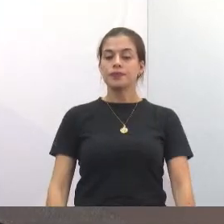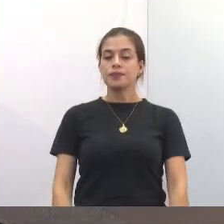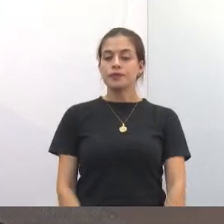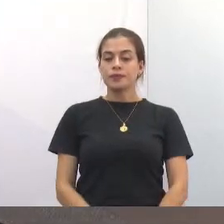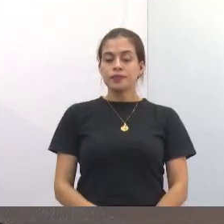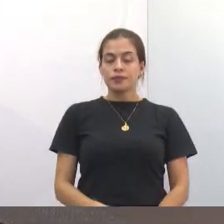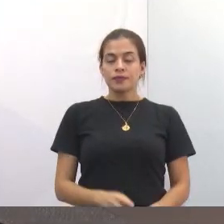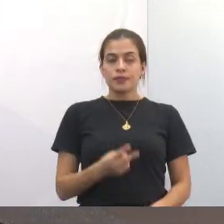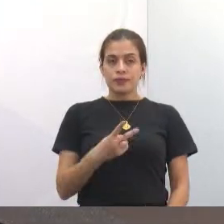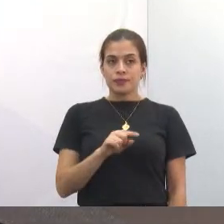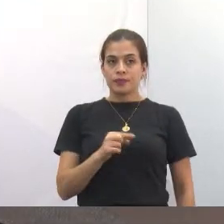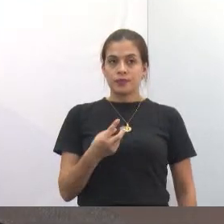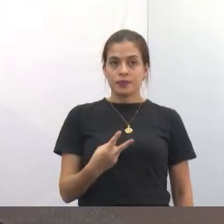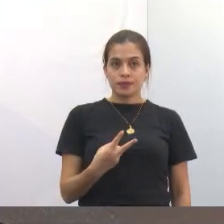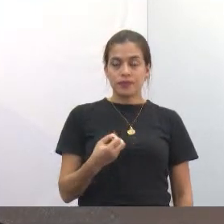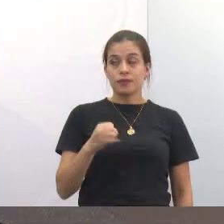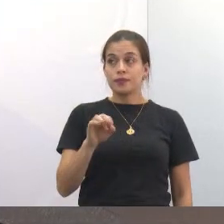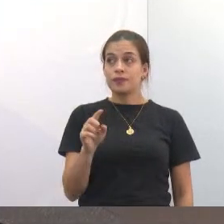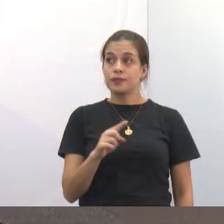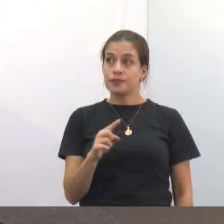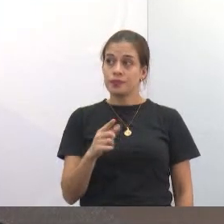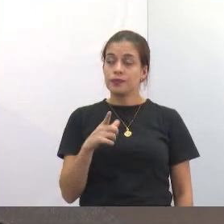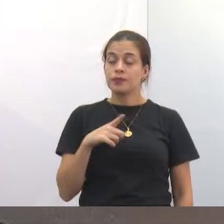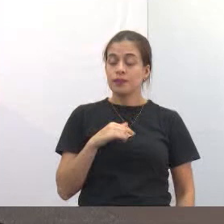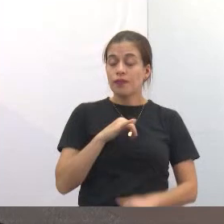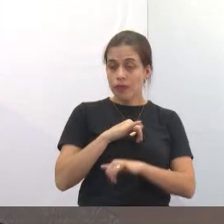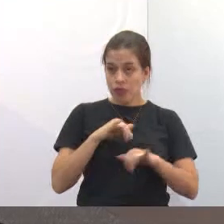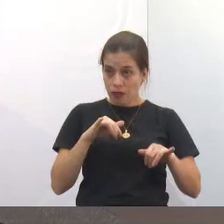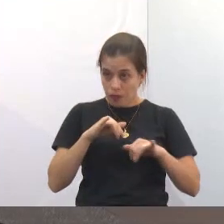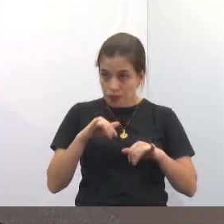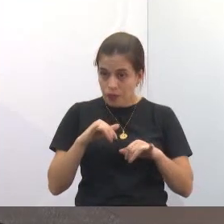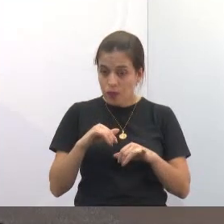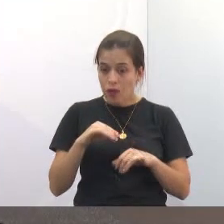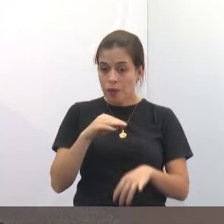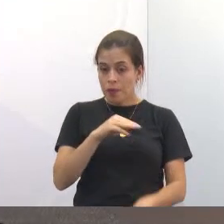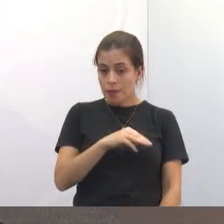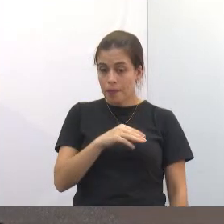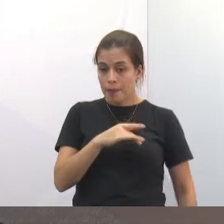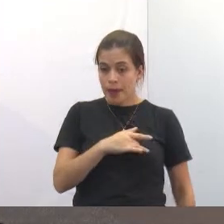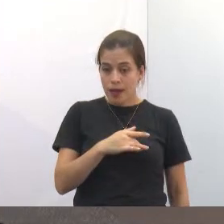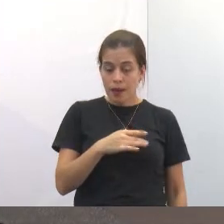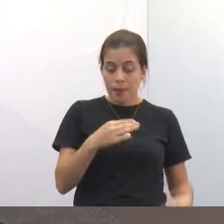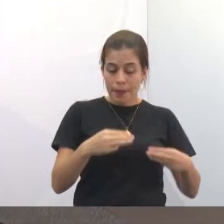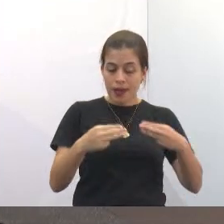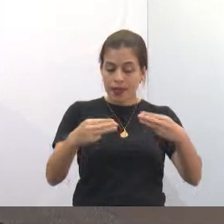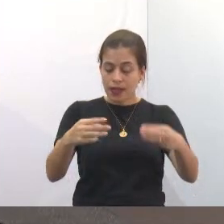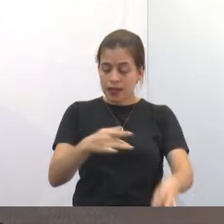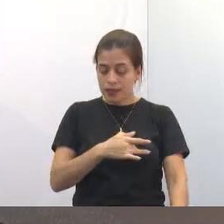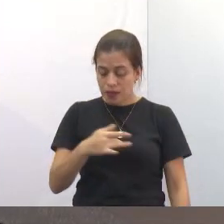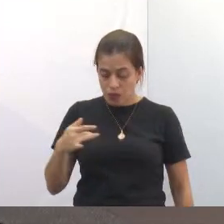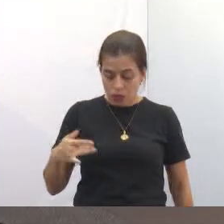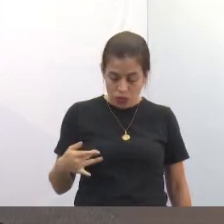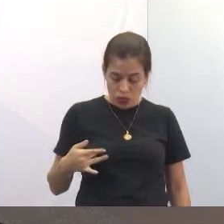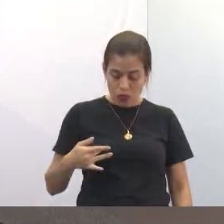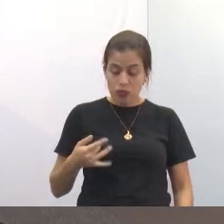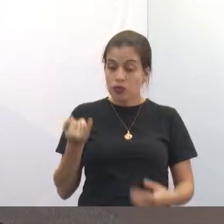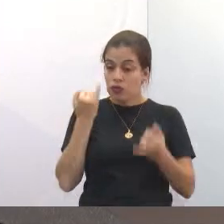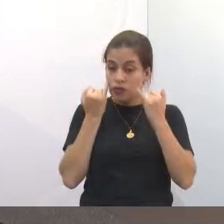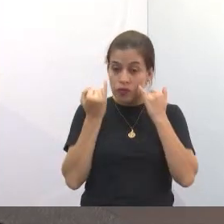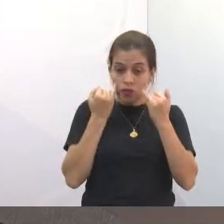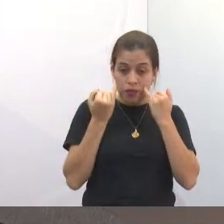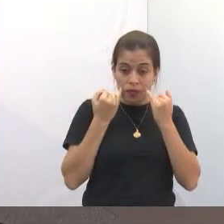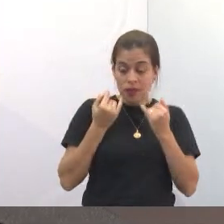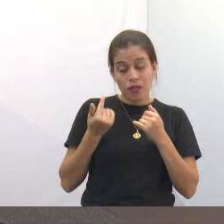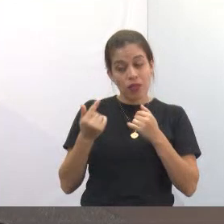2.2. Em caso negativo, houve notificação ao Ministério da Saúde solicitando explicações à normalização desses repasses.